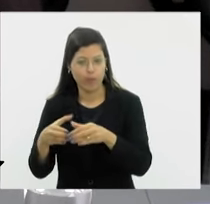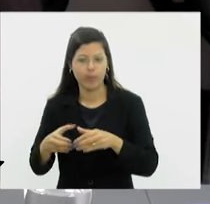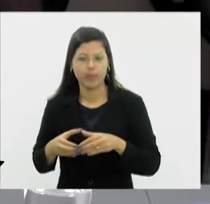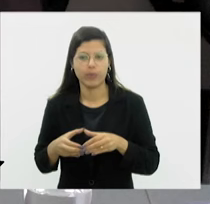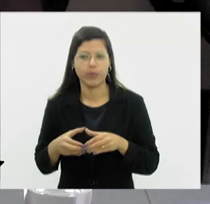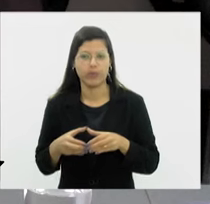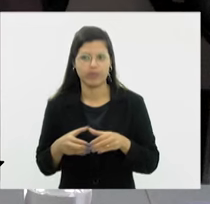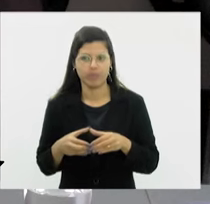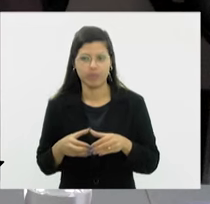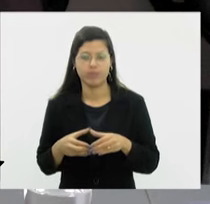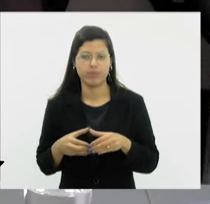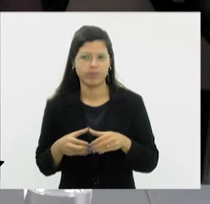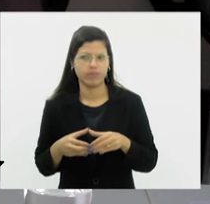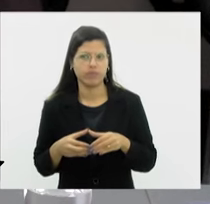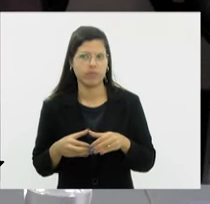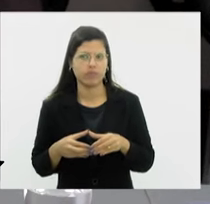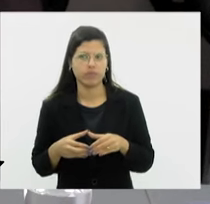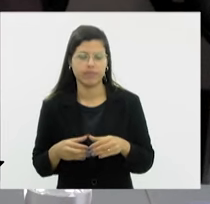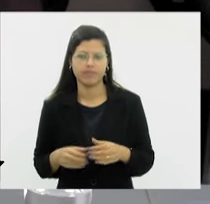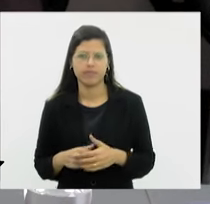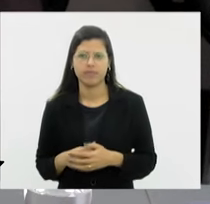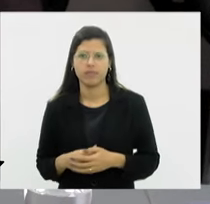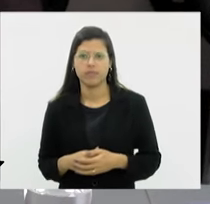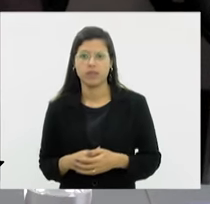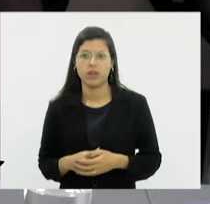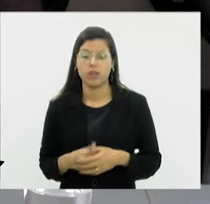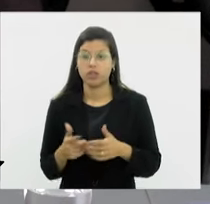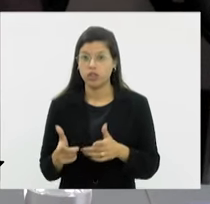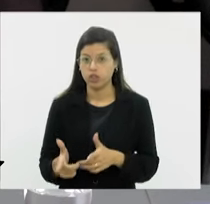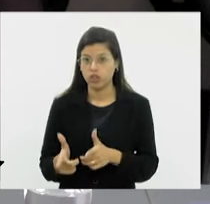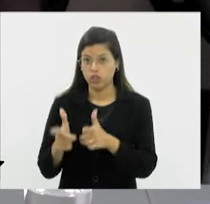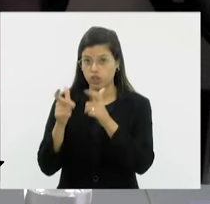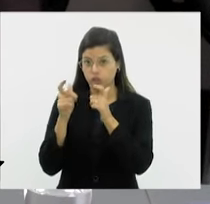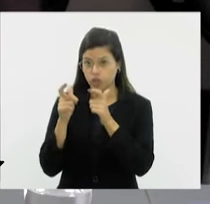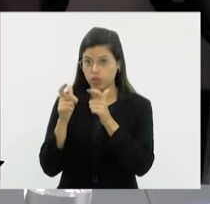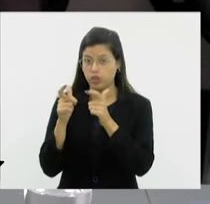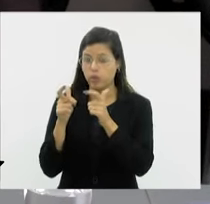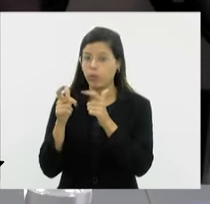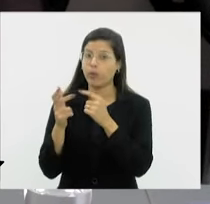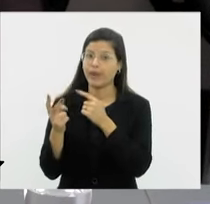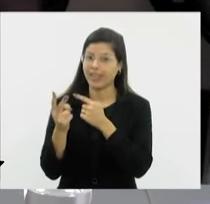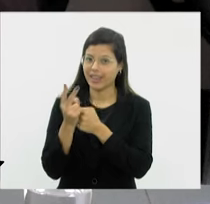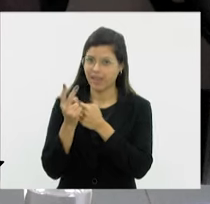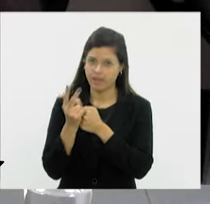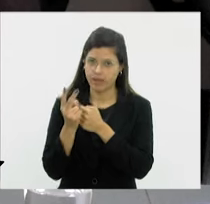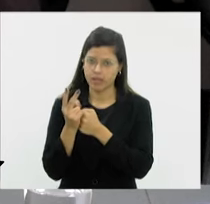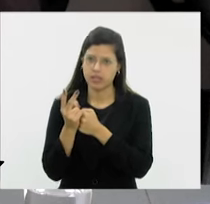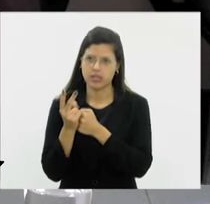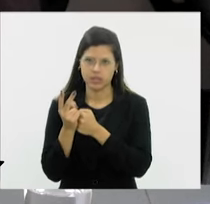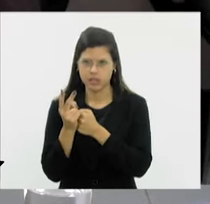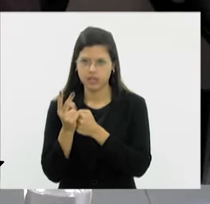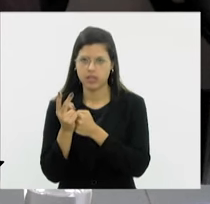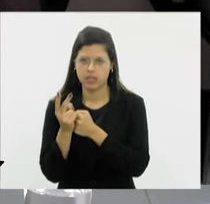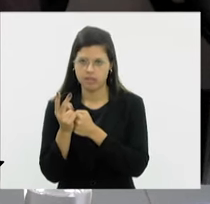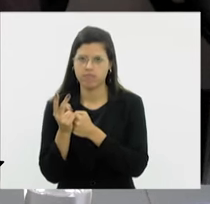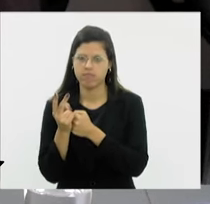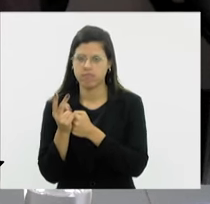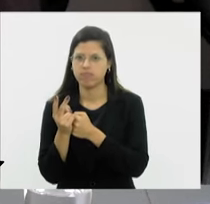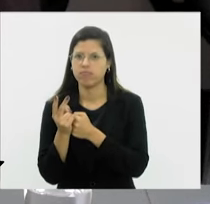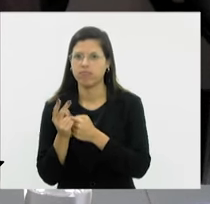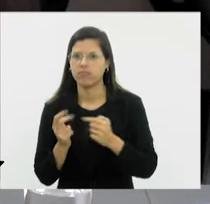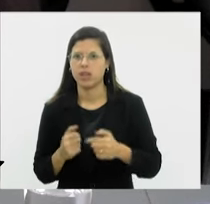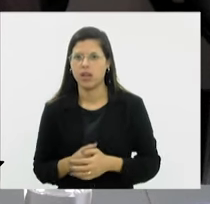os clubes são de tiro e defesa, os clubes. Mas o